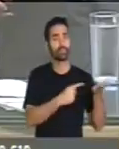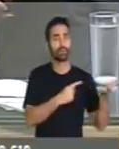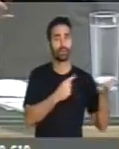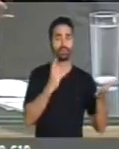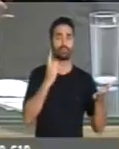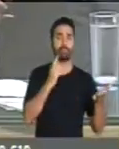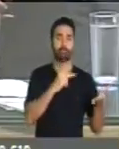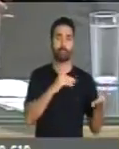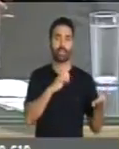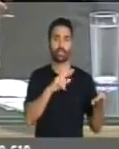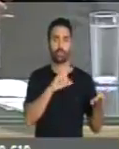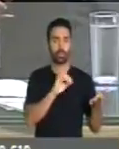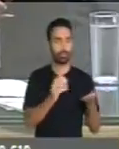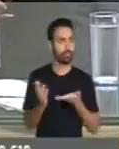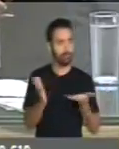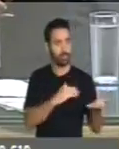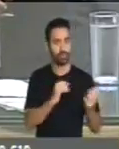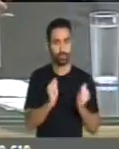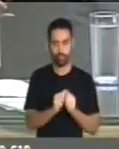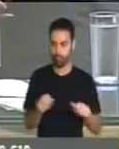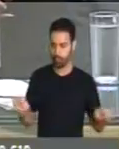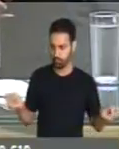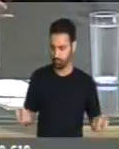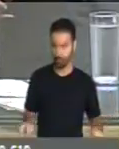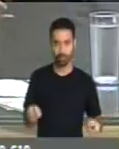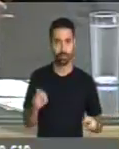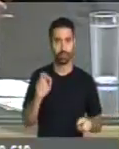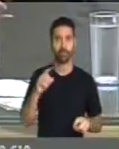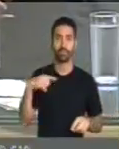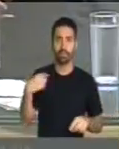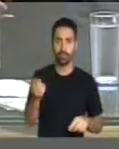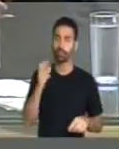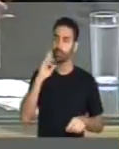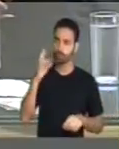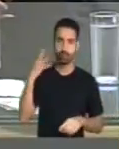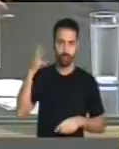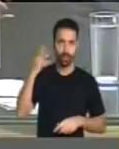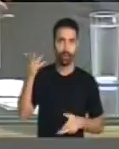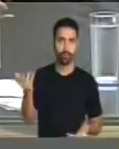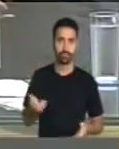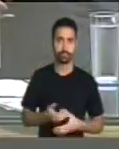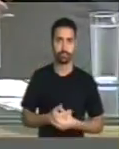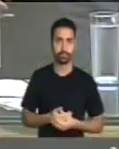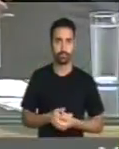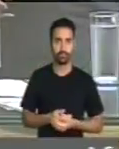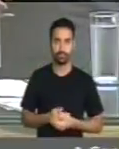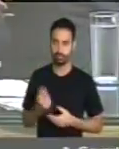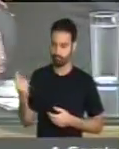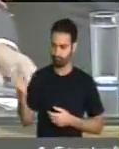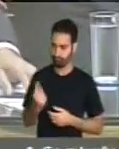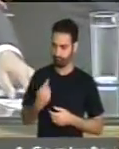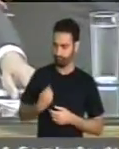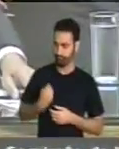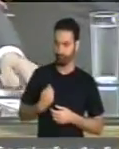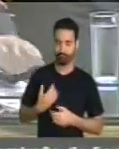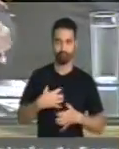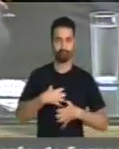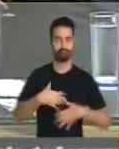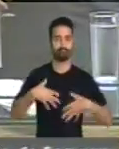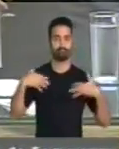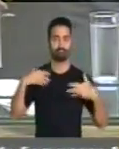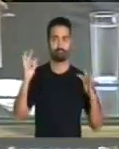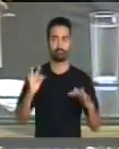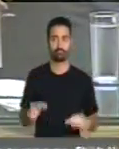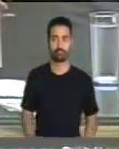Pedro Chaves, para vir para cá conosco, por favor, senador. Depois, Vossa Excelência vai usar da palavra. A sua presença aqui nos honra.